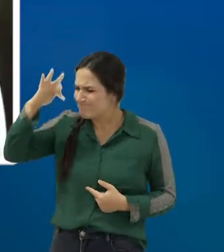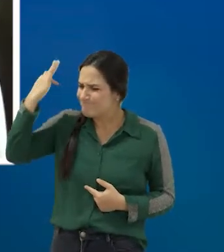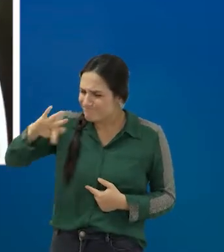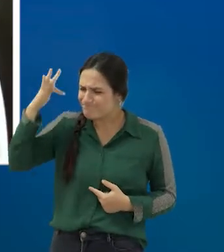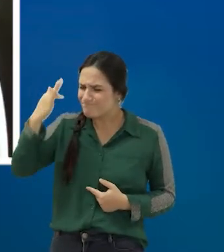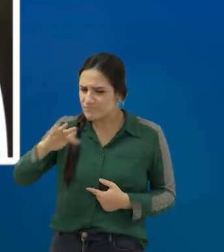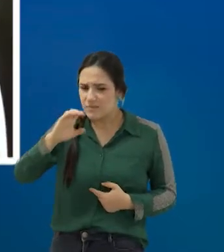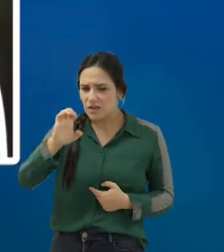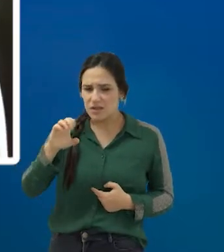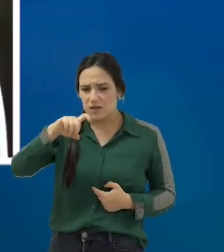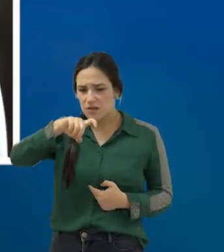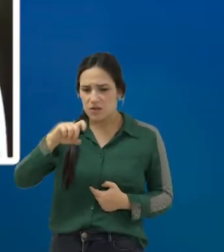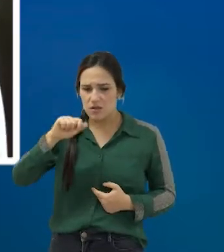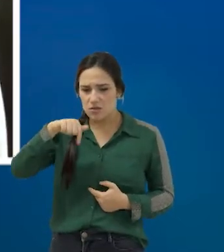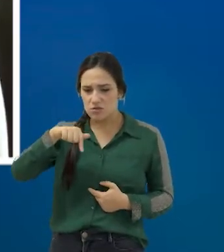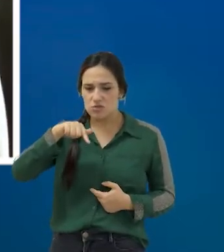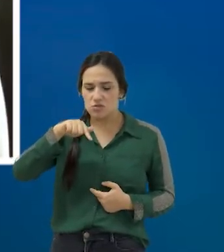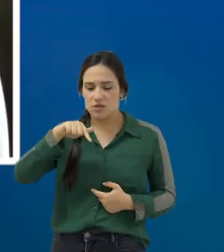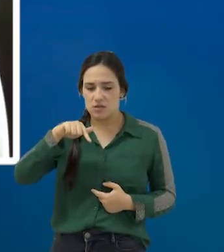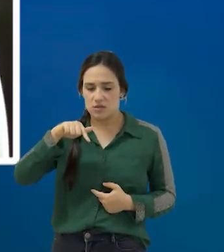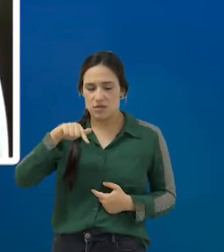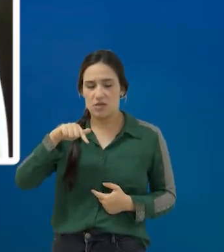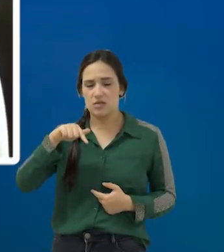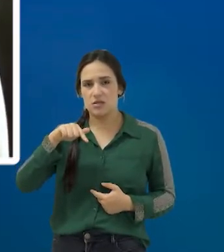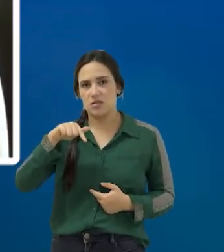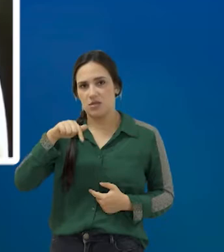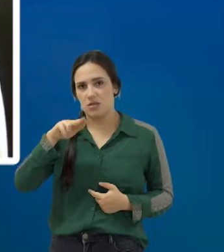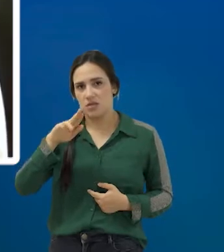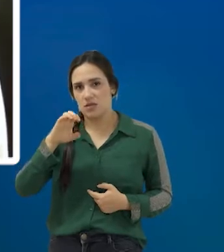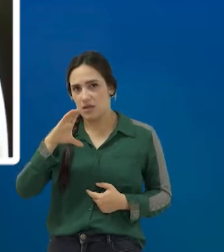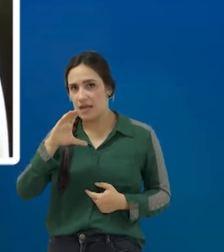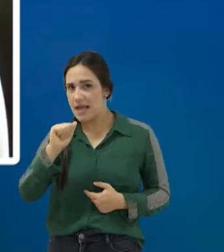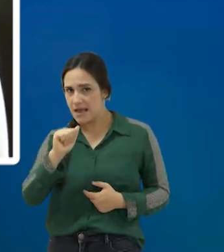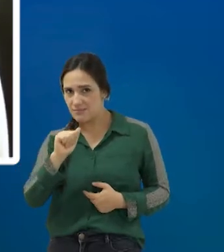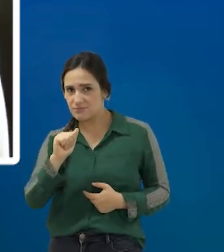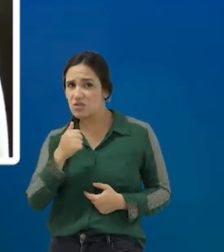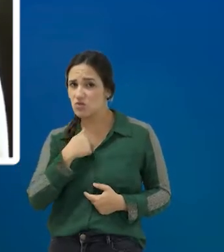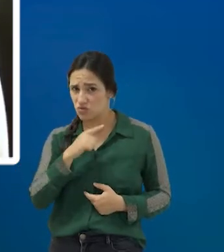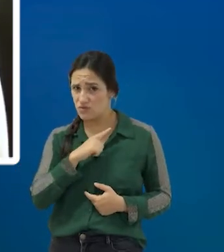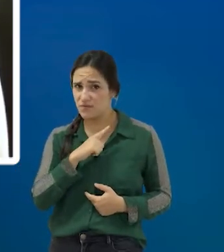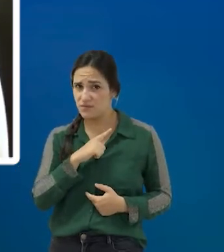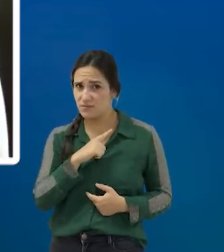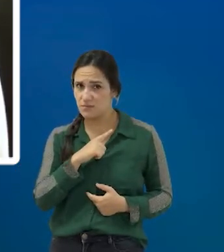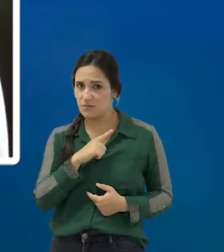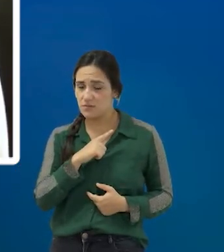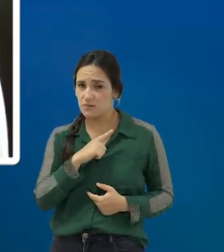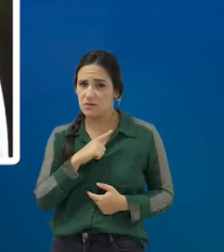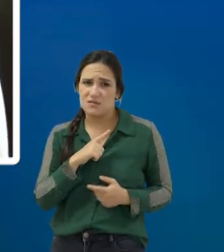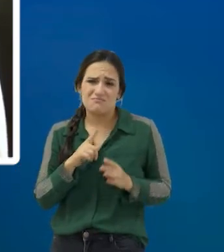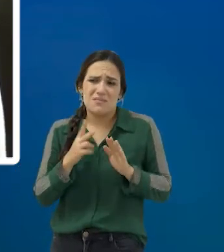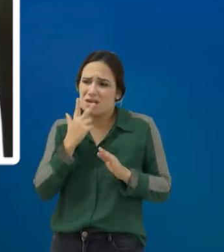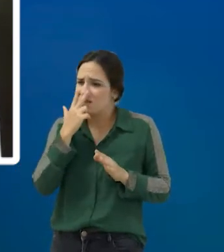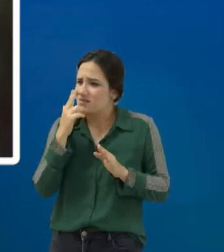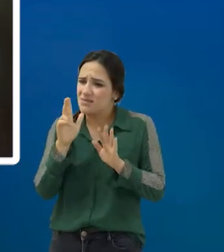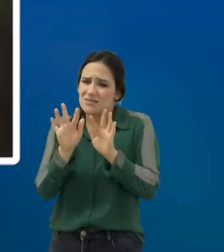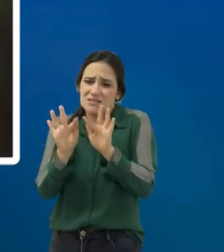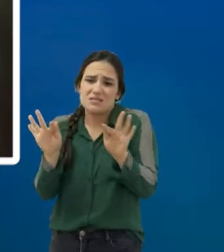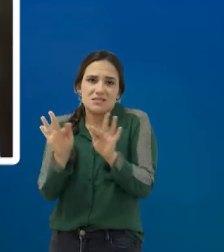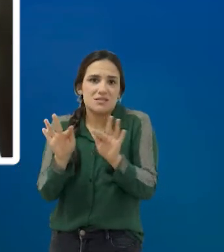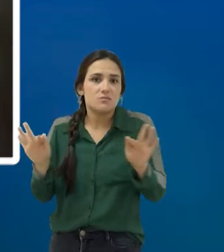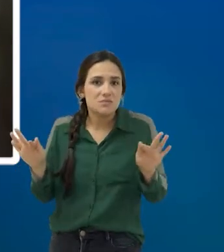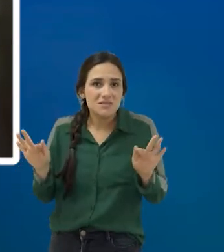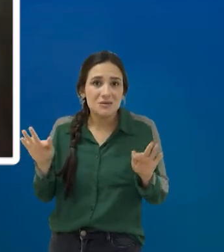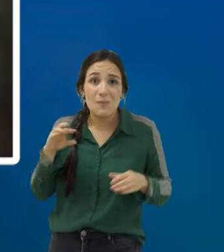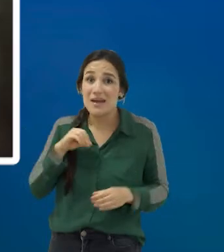de cabeça simples, que você toma uma dipirona e está ok. Mas, ao mesmo tempo, os sintomas que parecem não ser